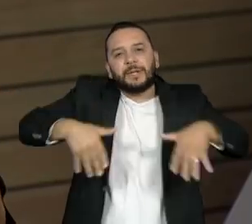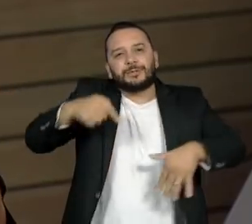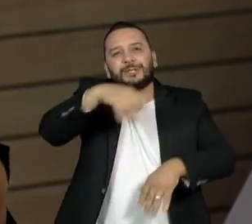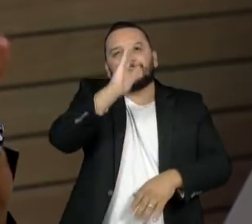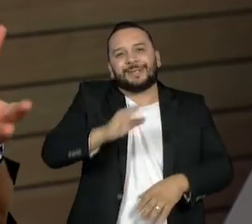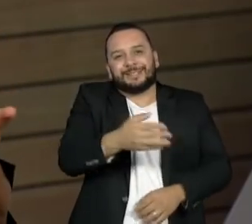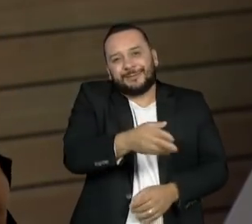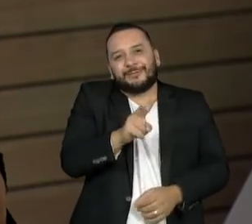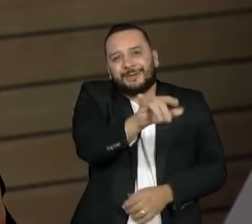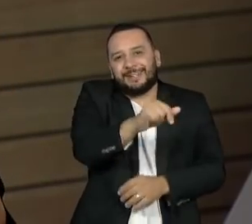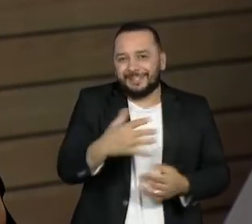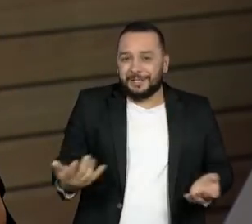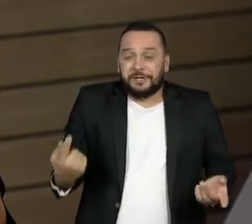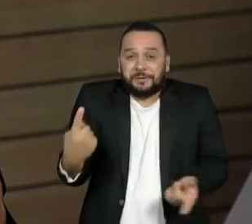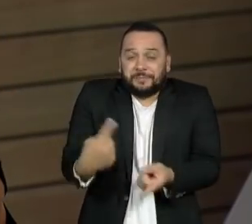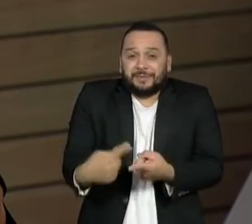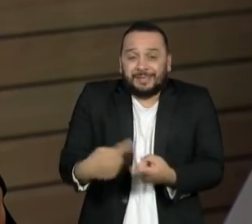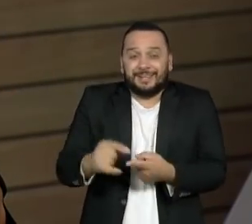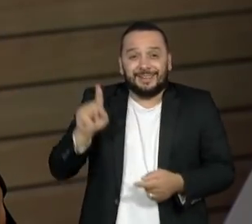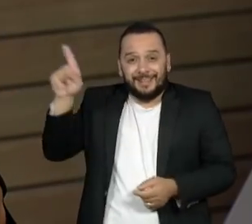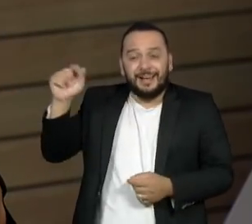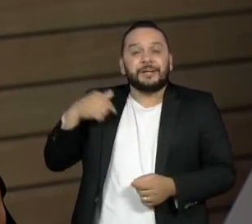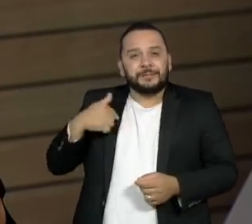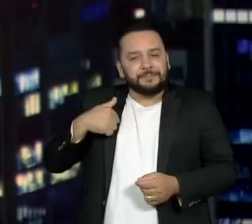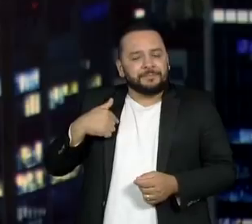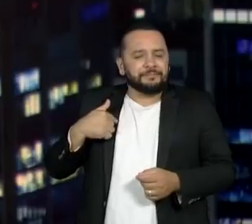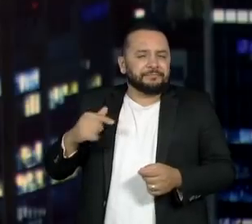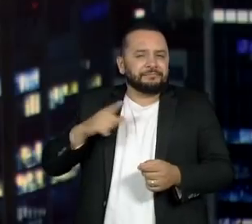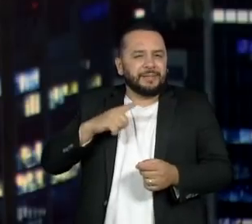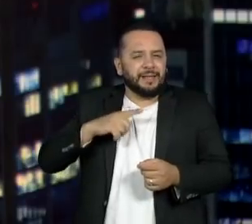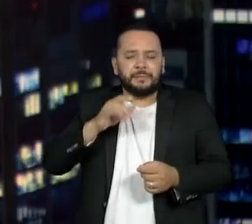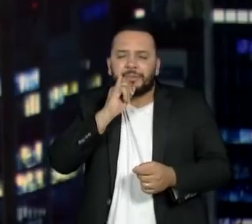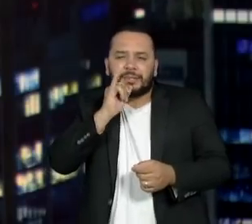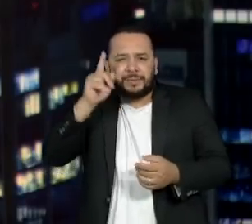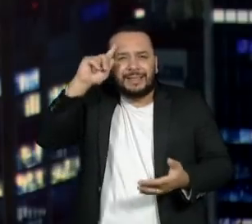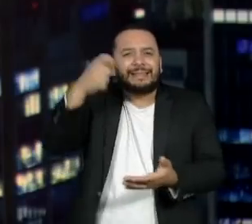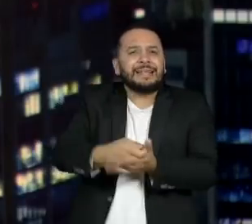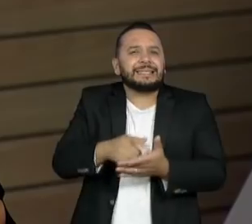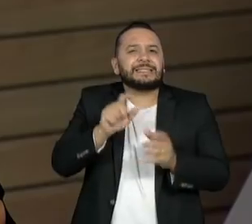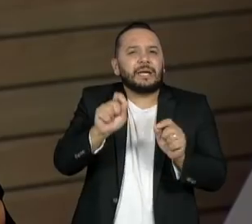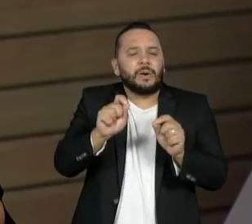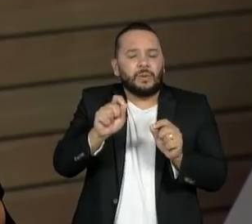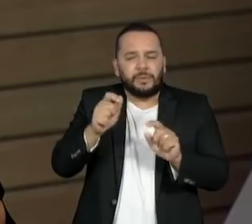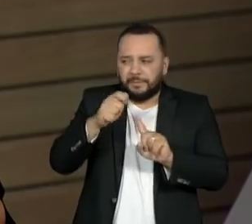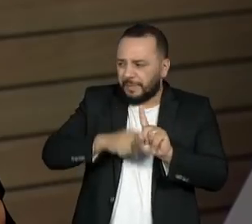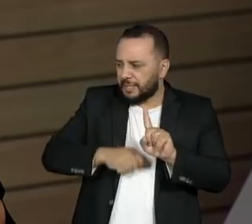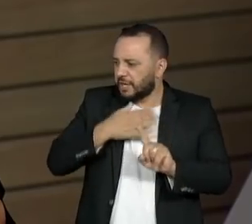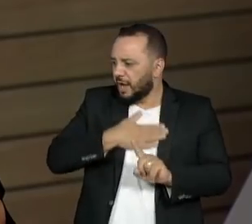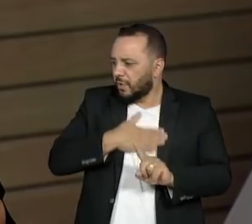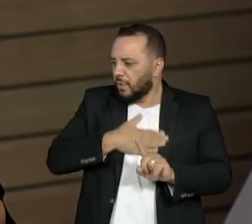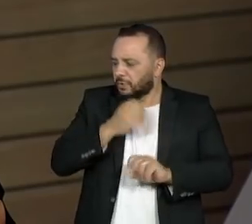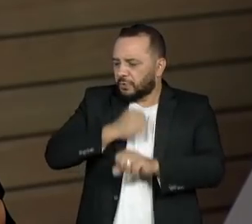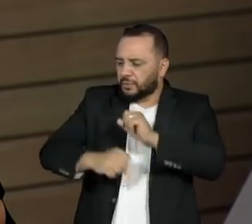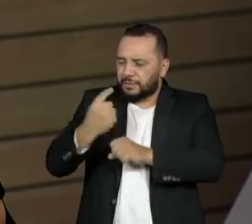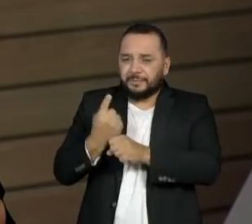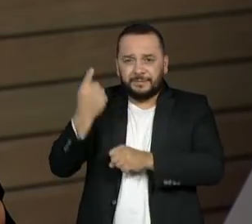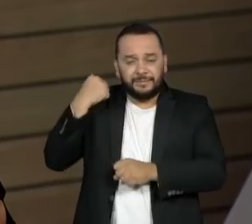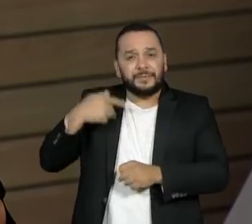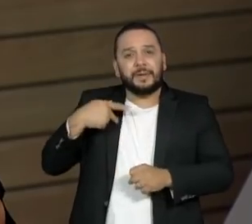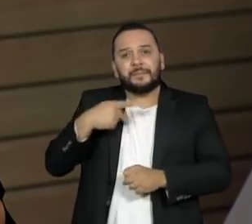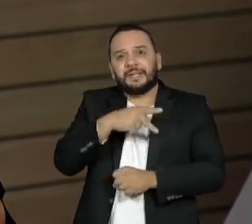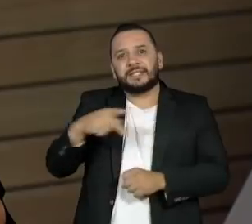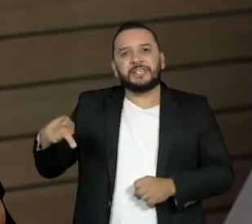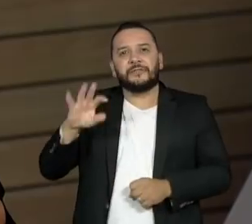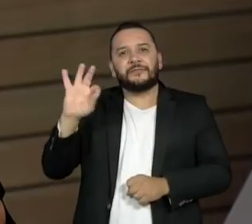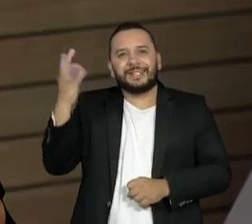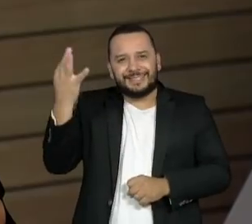um grande Estados Unidos e o governo Trump ali por trás, né? Quando a gente teve, por exemplo, em agosto do ano passado, o presidente francês Emmanuel Macron